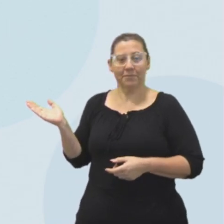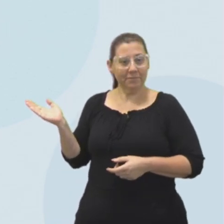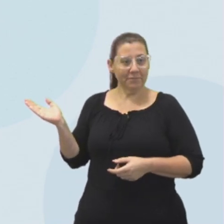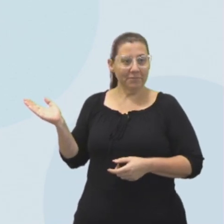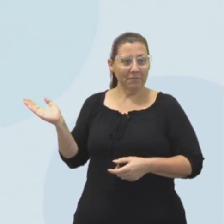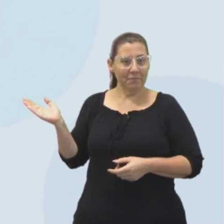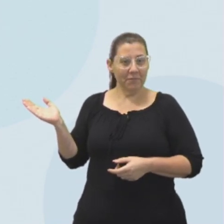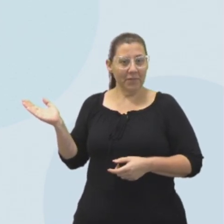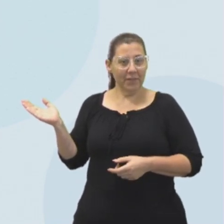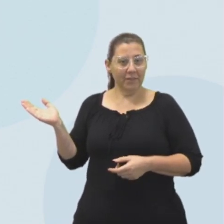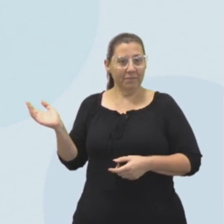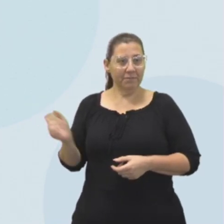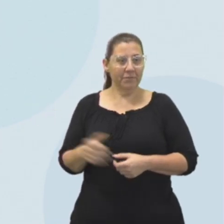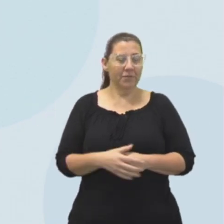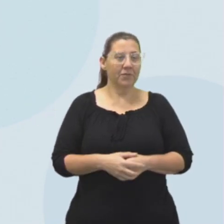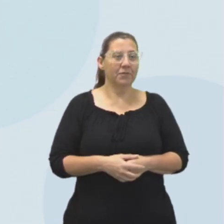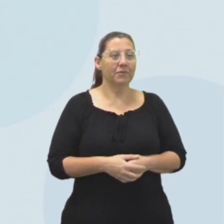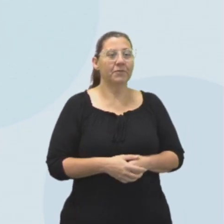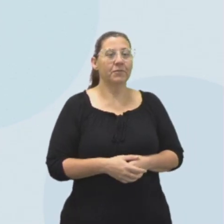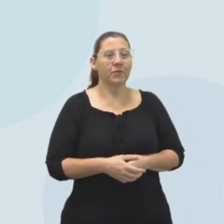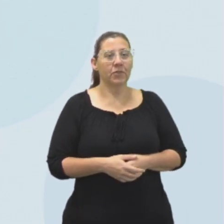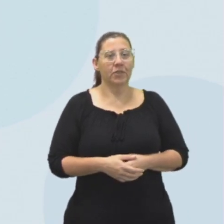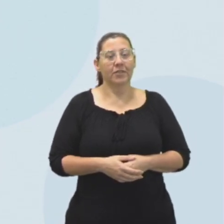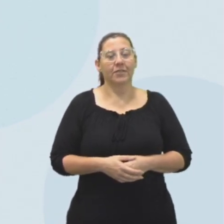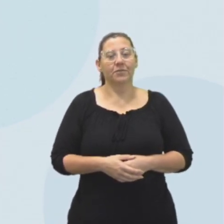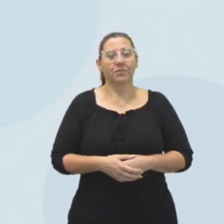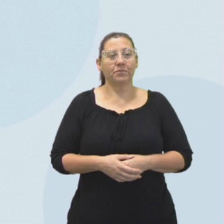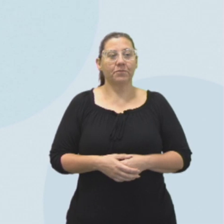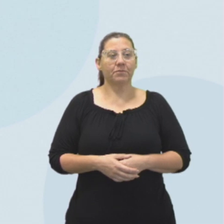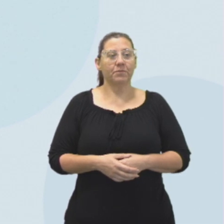Próximo vídeo, perfeição, que eu falei no anterior.